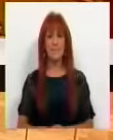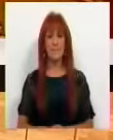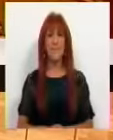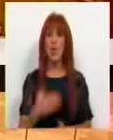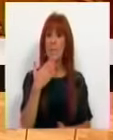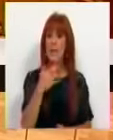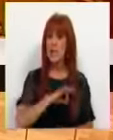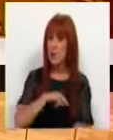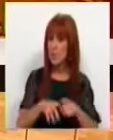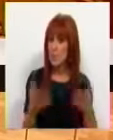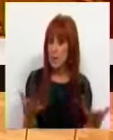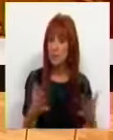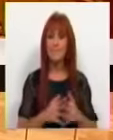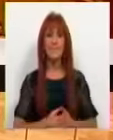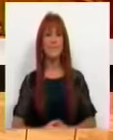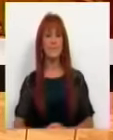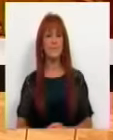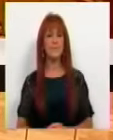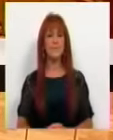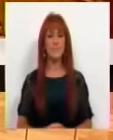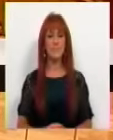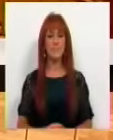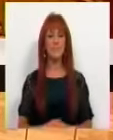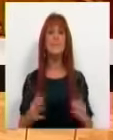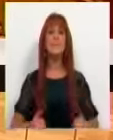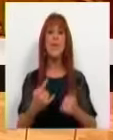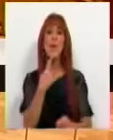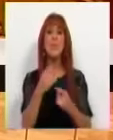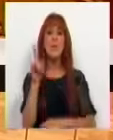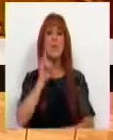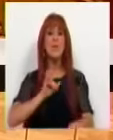Obrigado, Sr. Deputado. Para uma pergunta, Sra. Deputada...